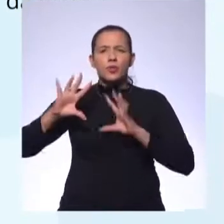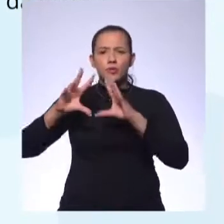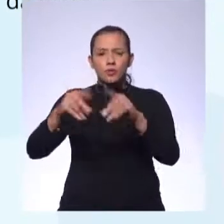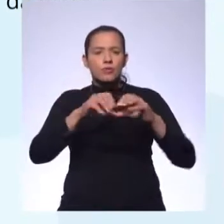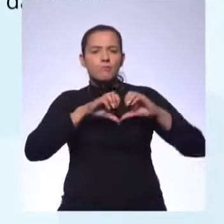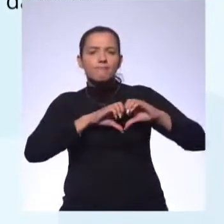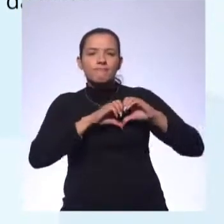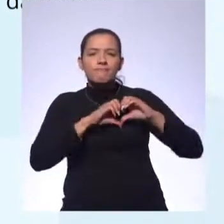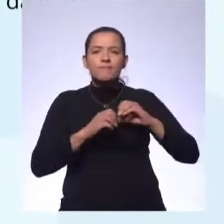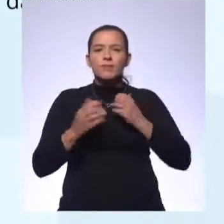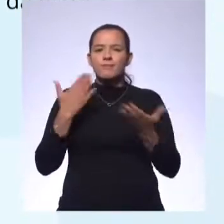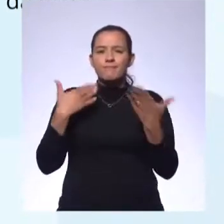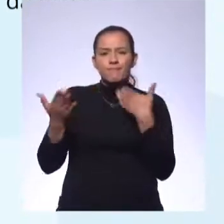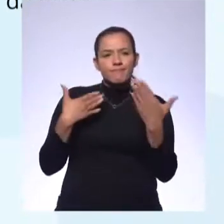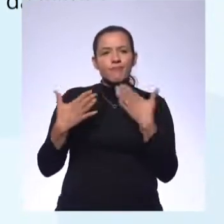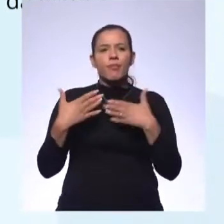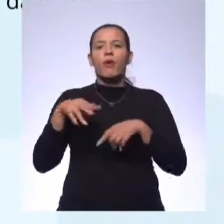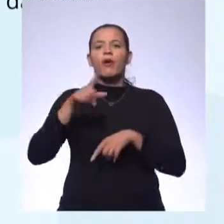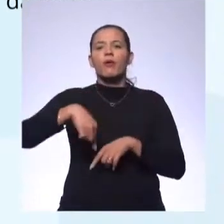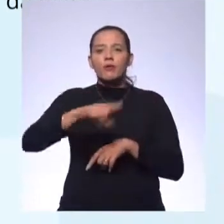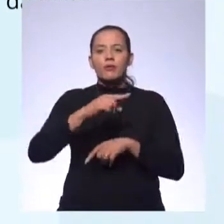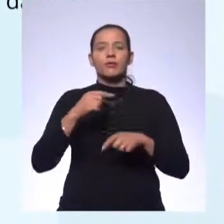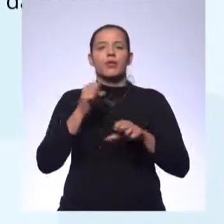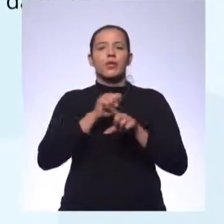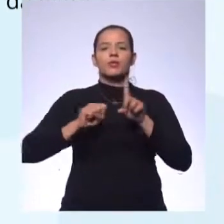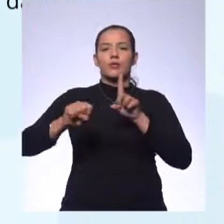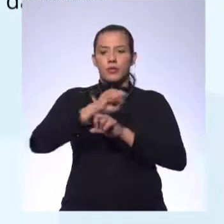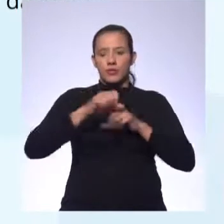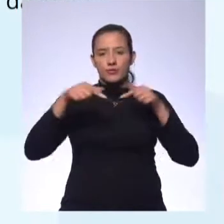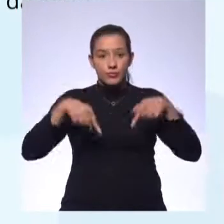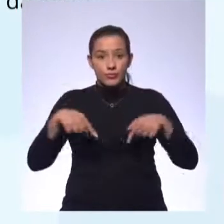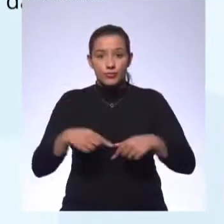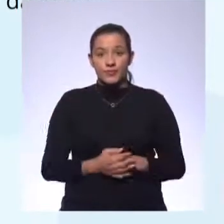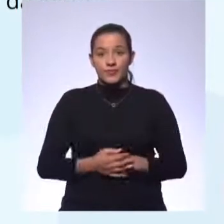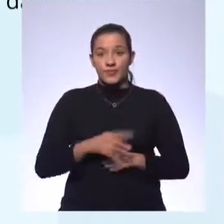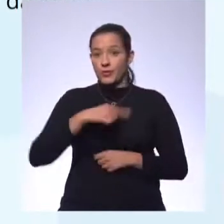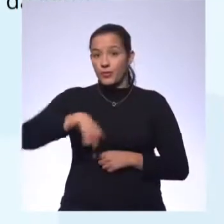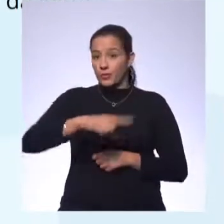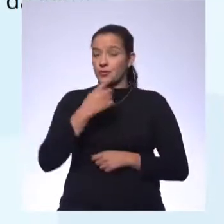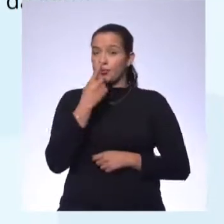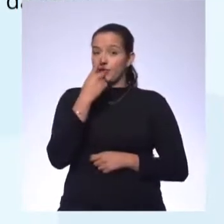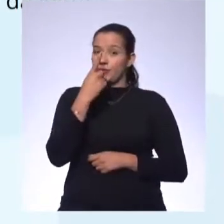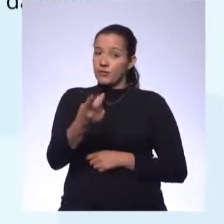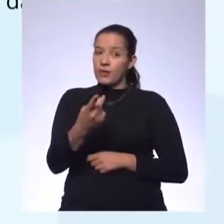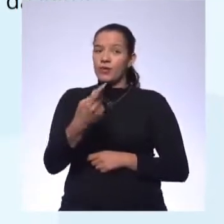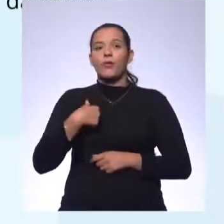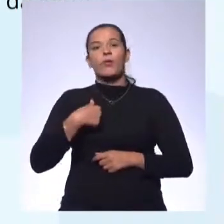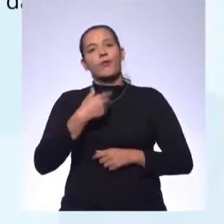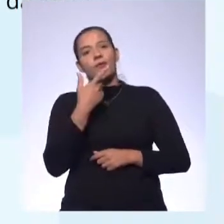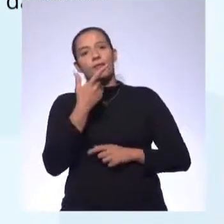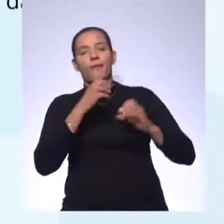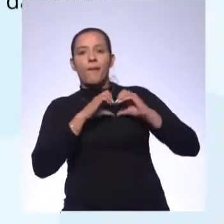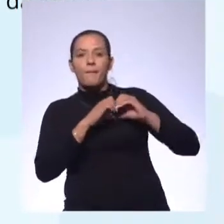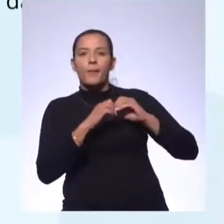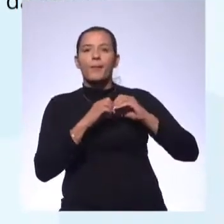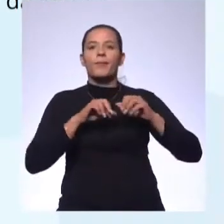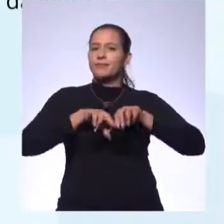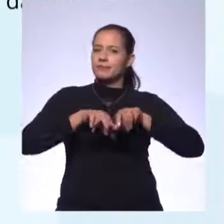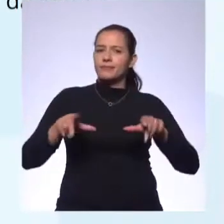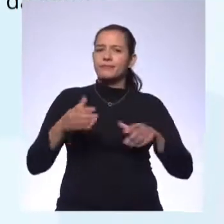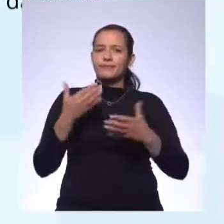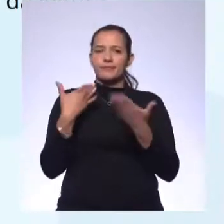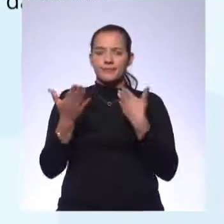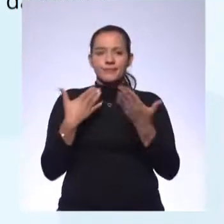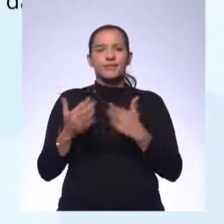de conceitos associados ao romantismo na sociedade de hoje. Falamos um pouquinho, né, sobre o amor romântico. Né?